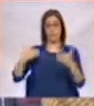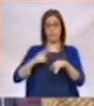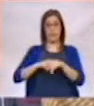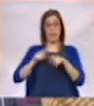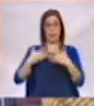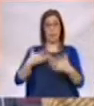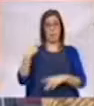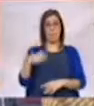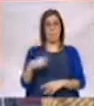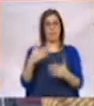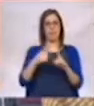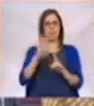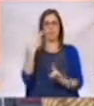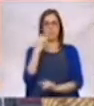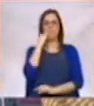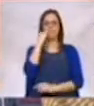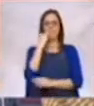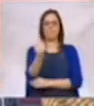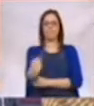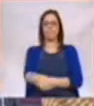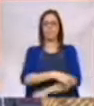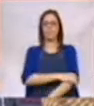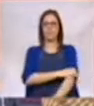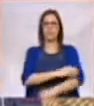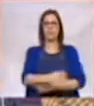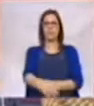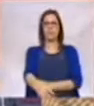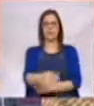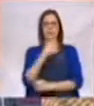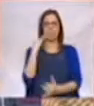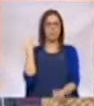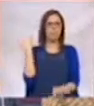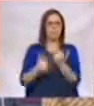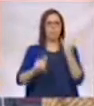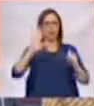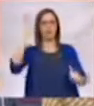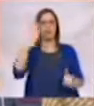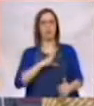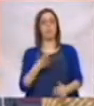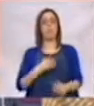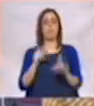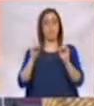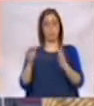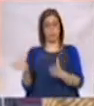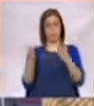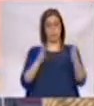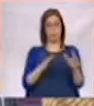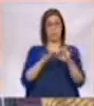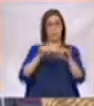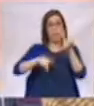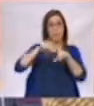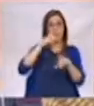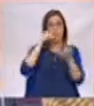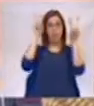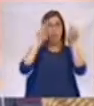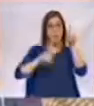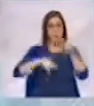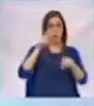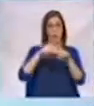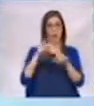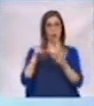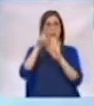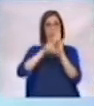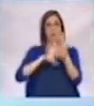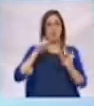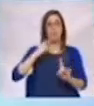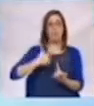dias de mandato a que é mais grave e que poderá ter um impacto mais perigoso no mundo. Por um lado, no que diz respeito aos refugiados, porque